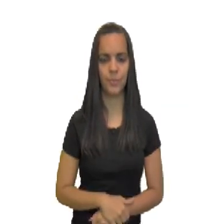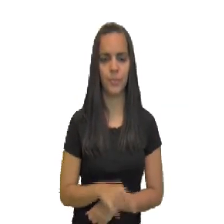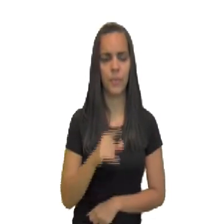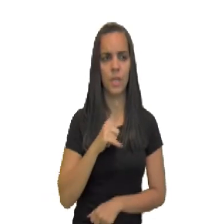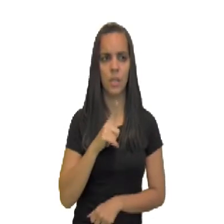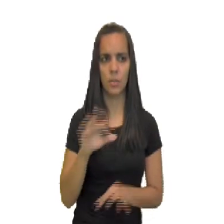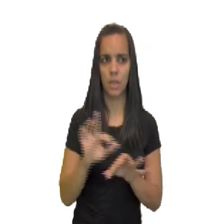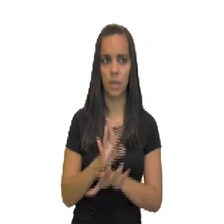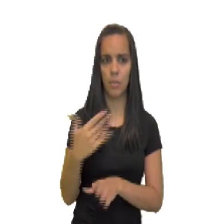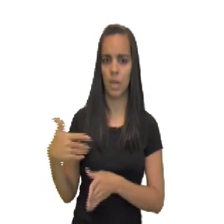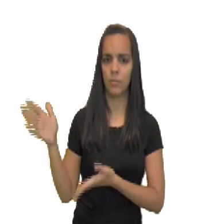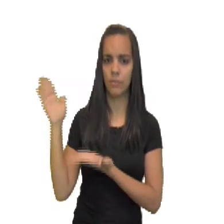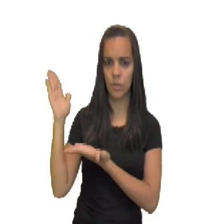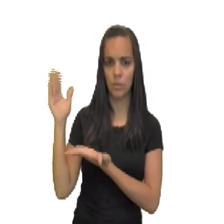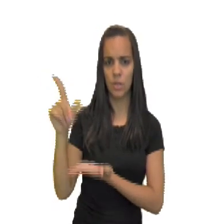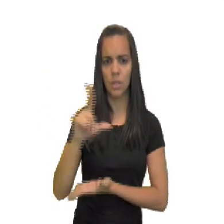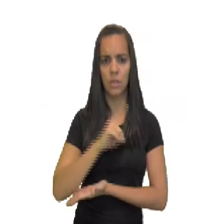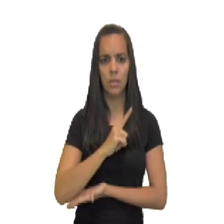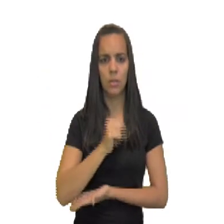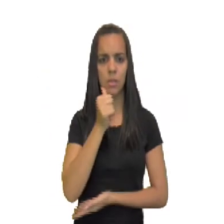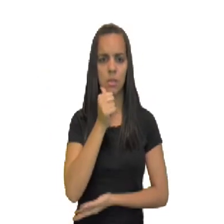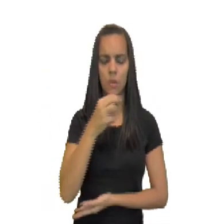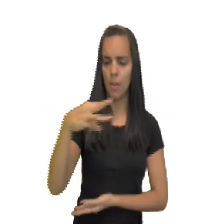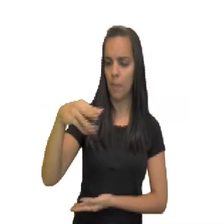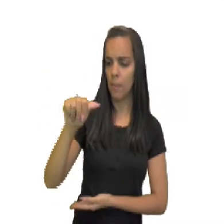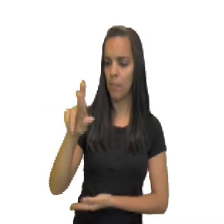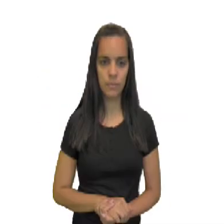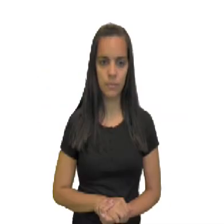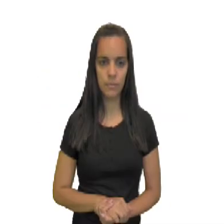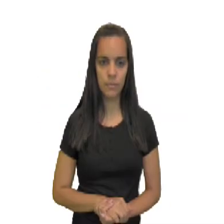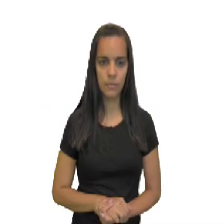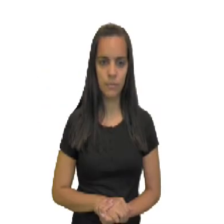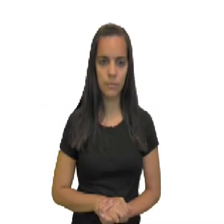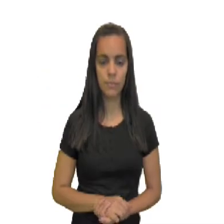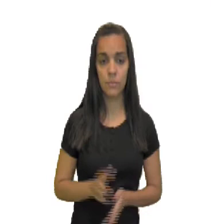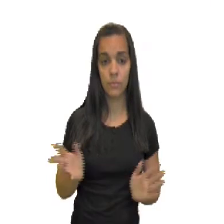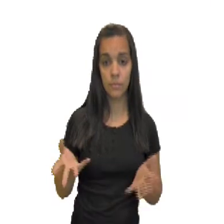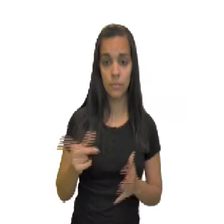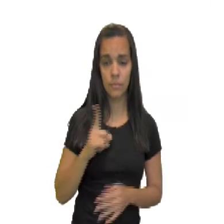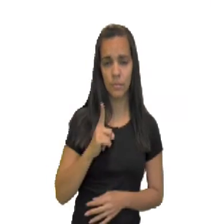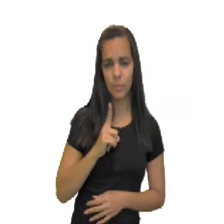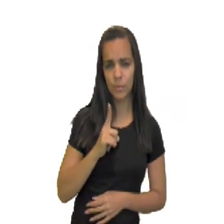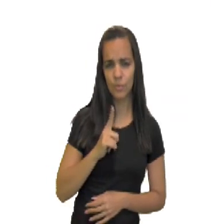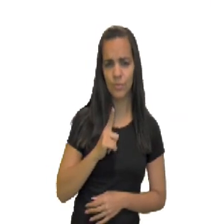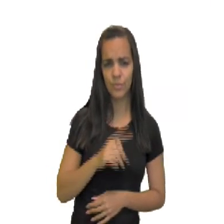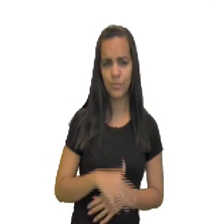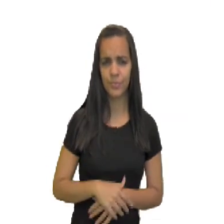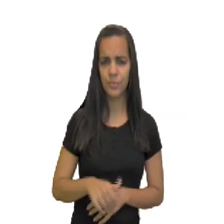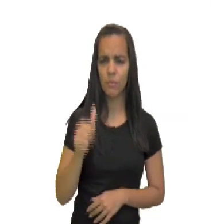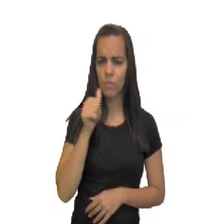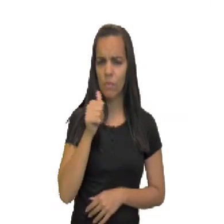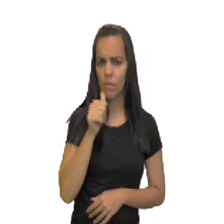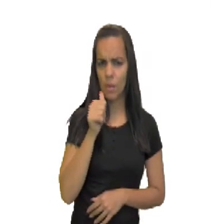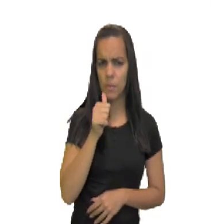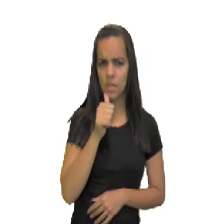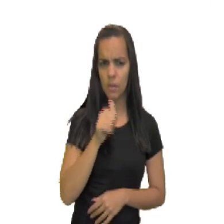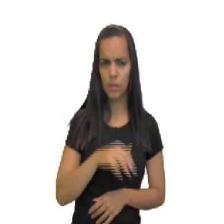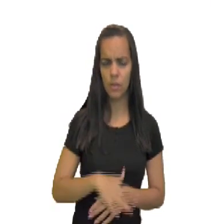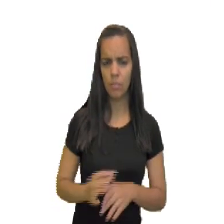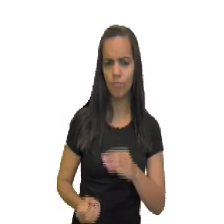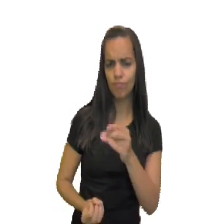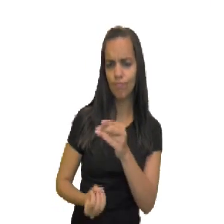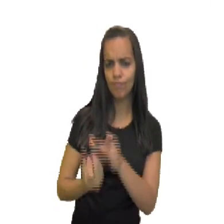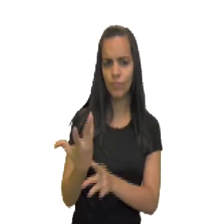quadro, nós temos Maria da Penha. E aqui nós temos também a doutora Zilda Arnes, que é fundadora